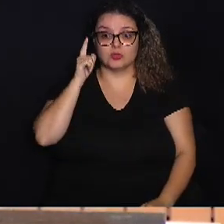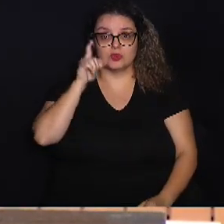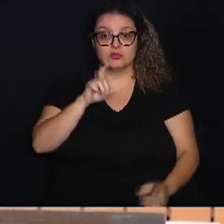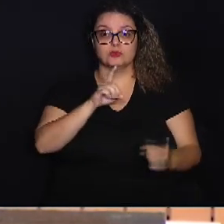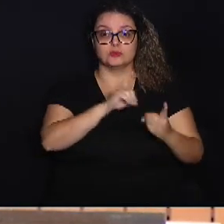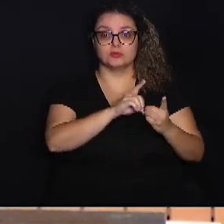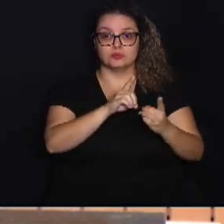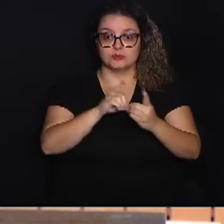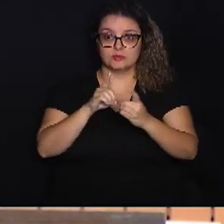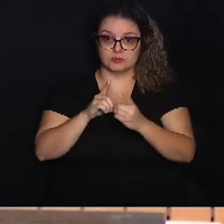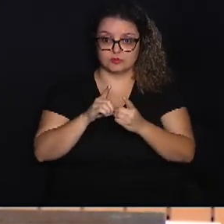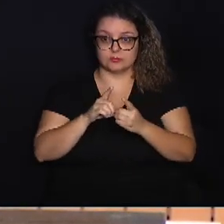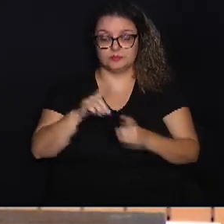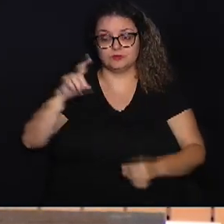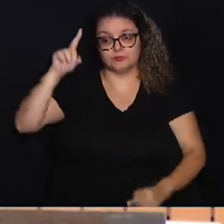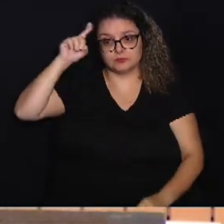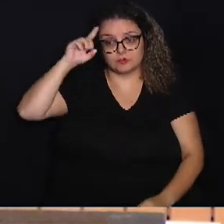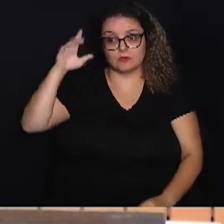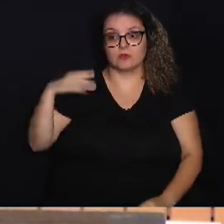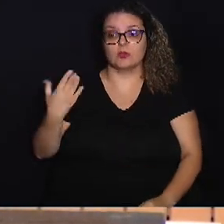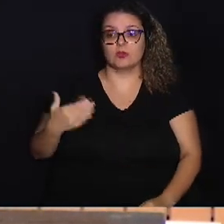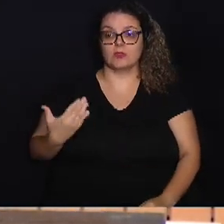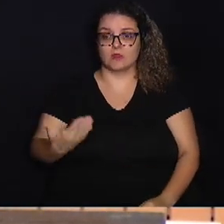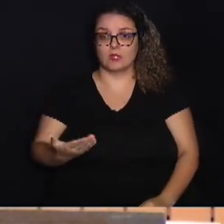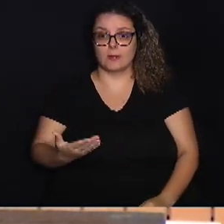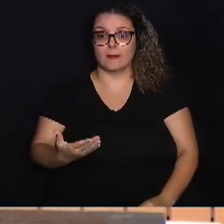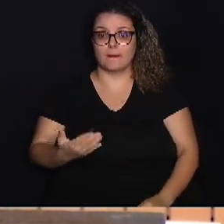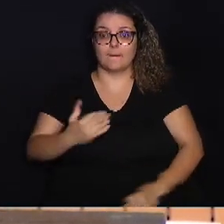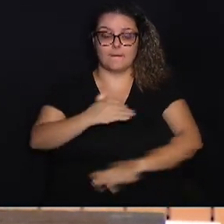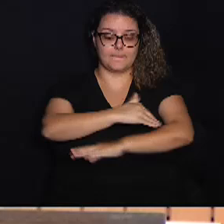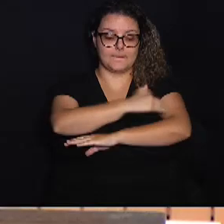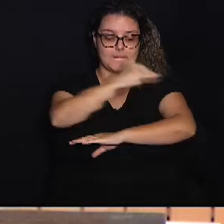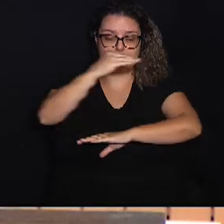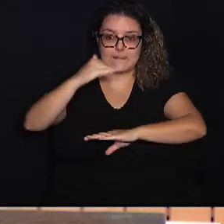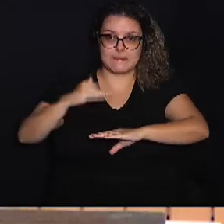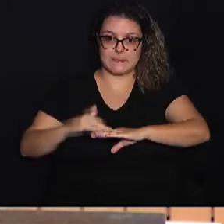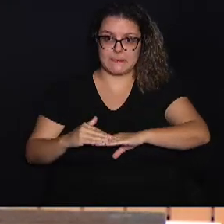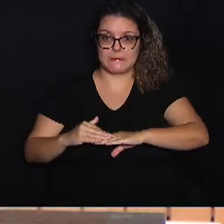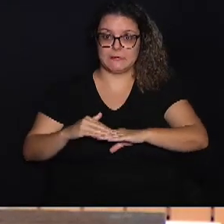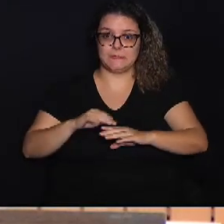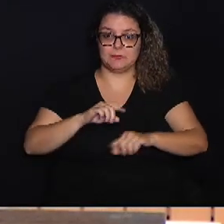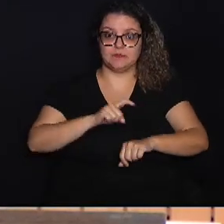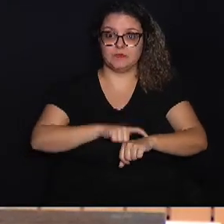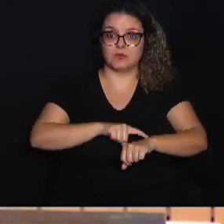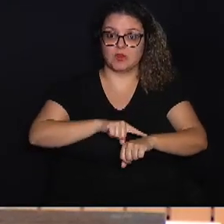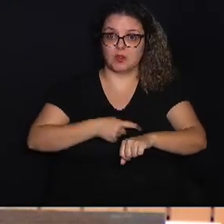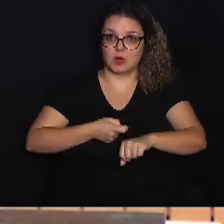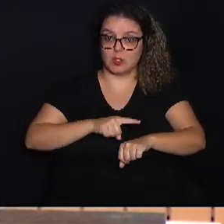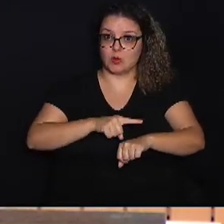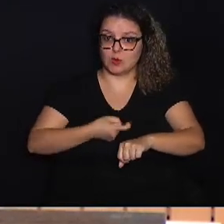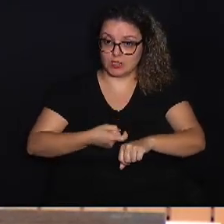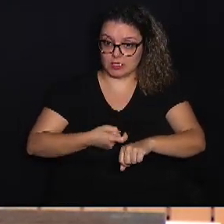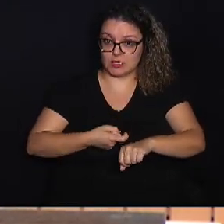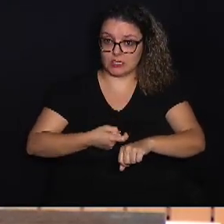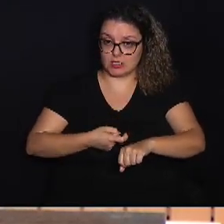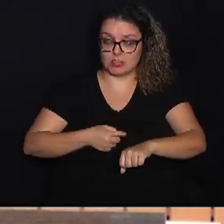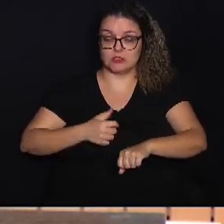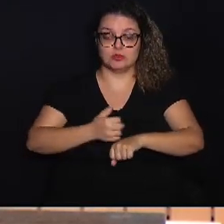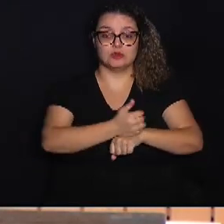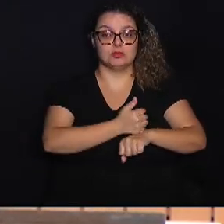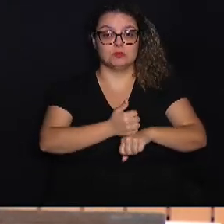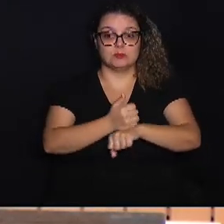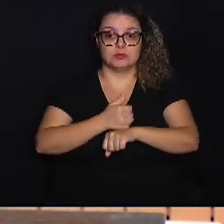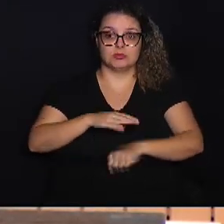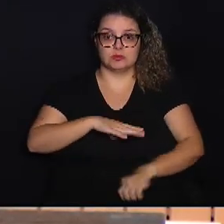atender diariamente de forma integral as cursas de dobra os profissionais aqui da cidade